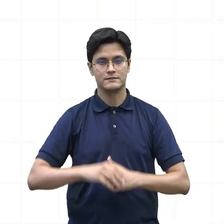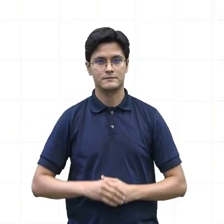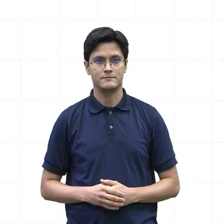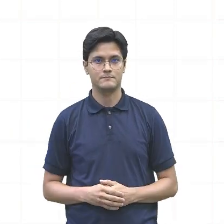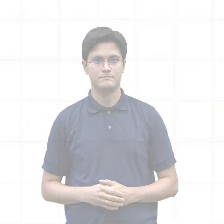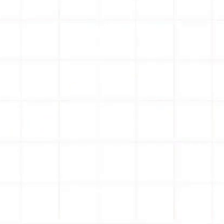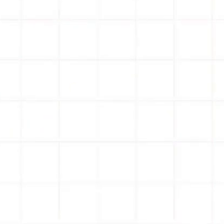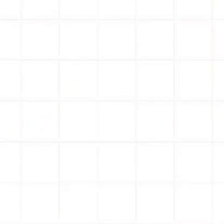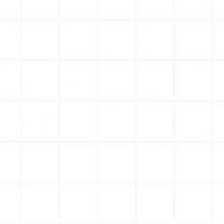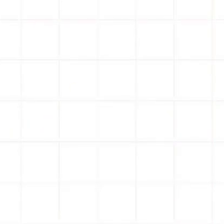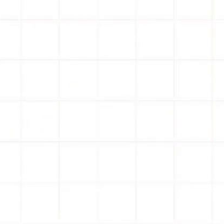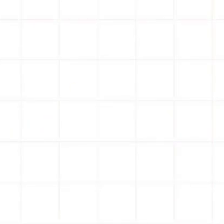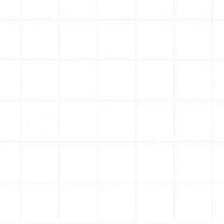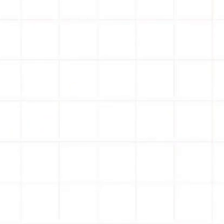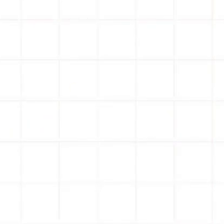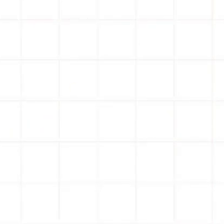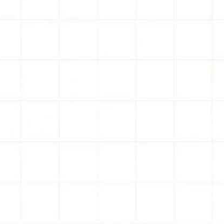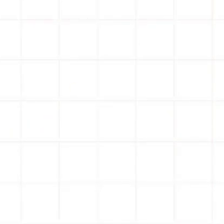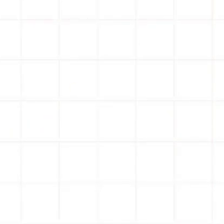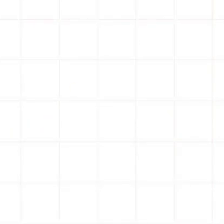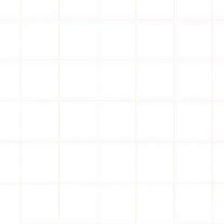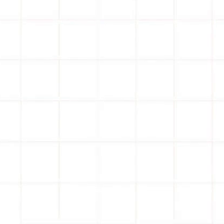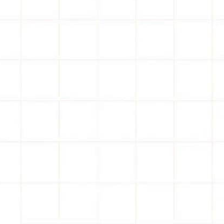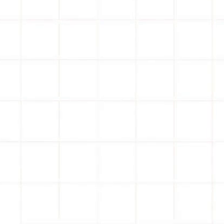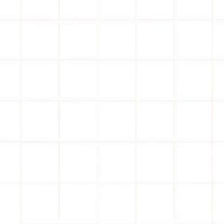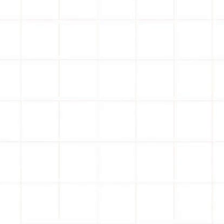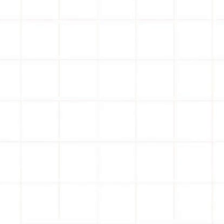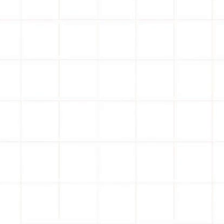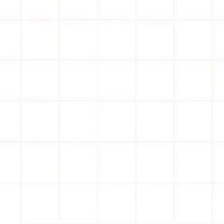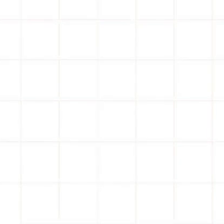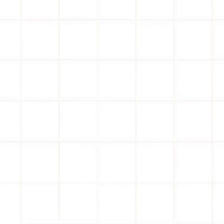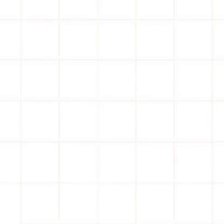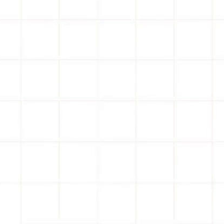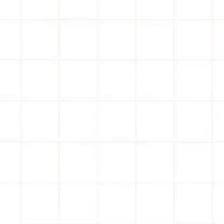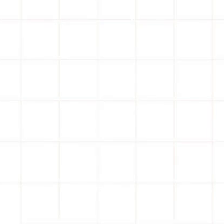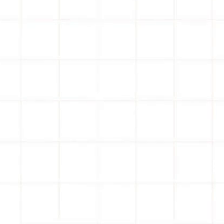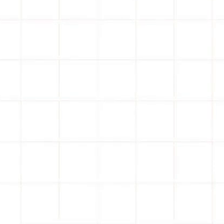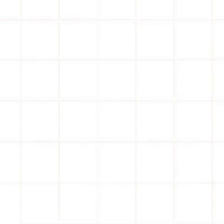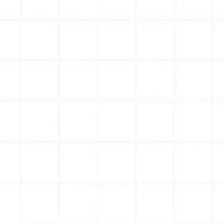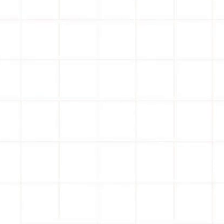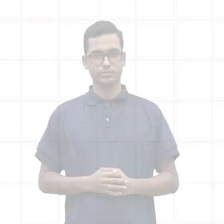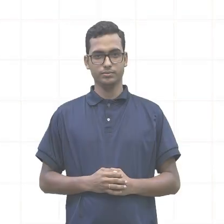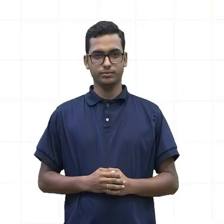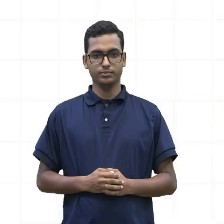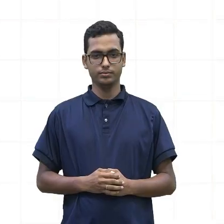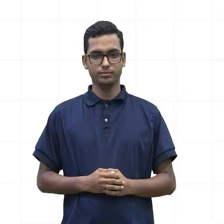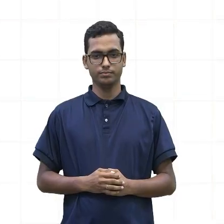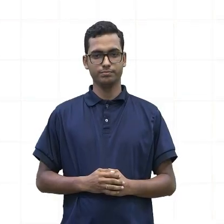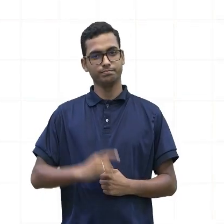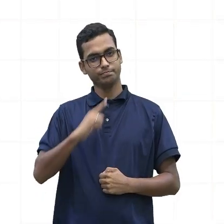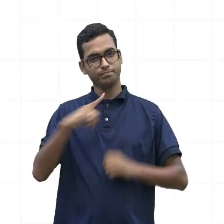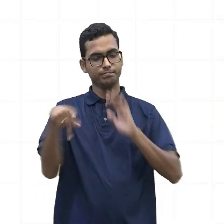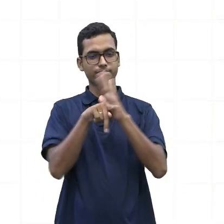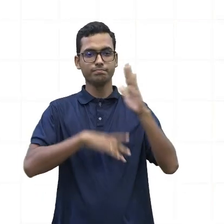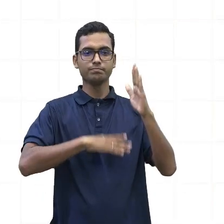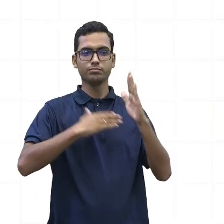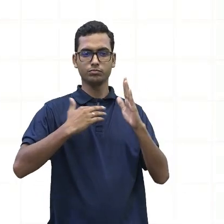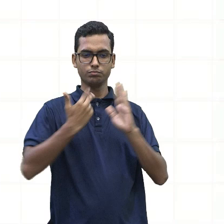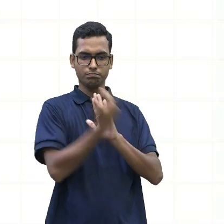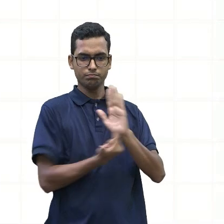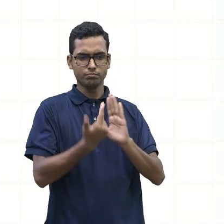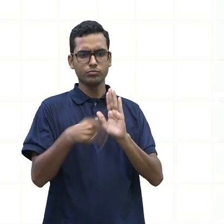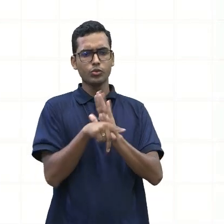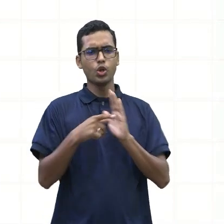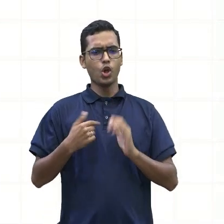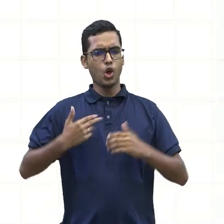africanos. Observe nessas 2 imagens que nós temos aqui uma pintura corporal africana dos povos do Vale do Rio Omo.